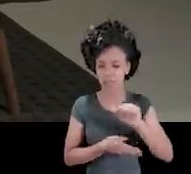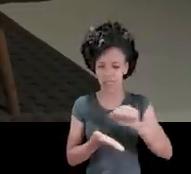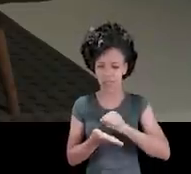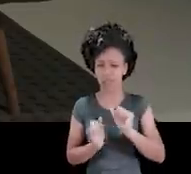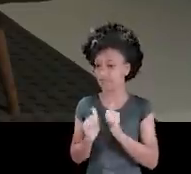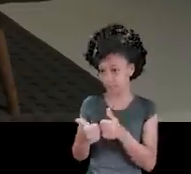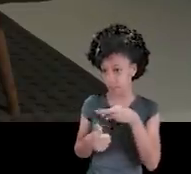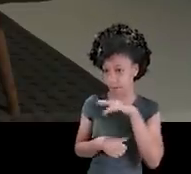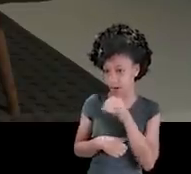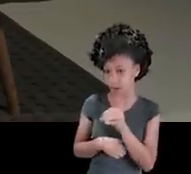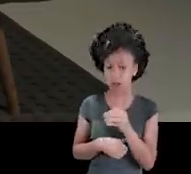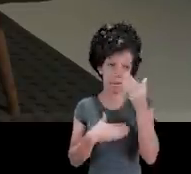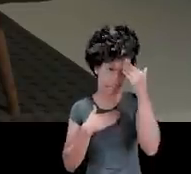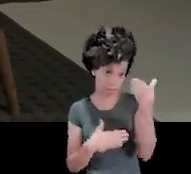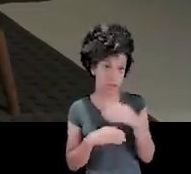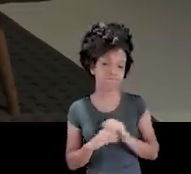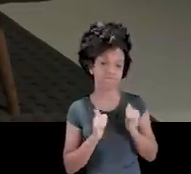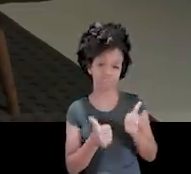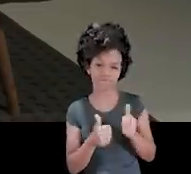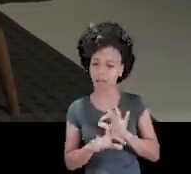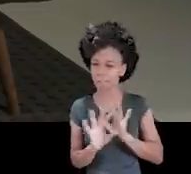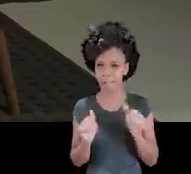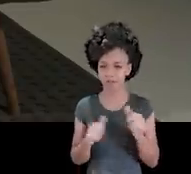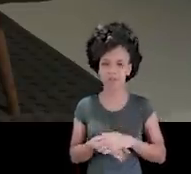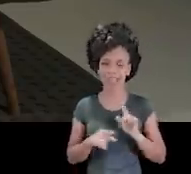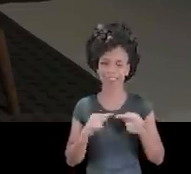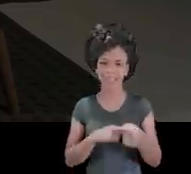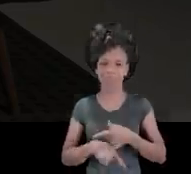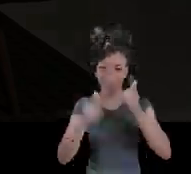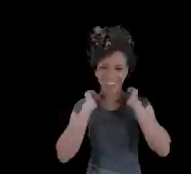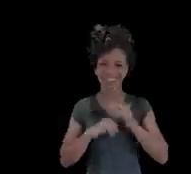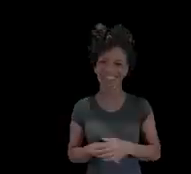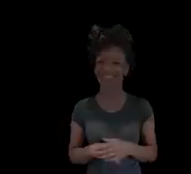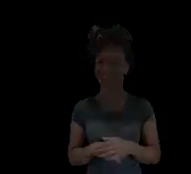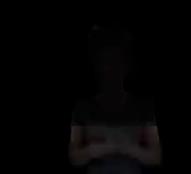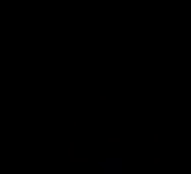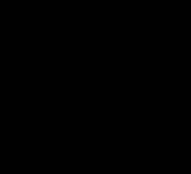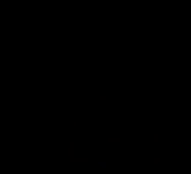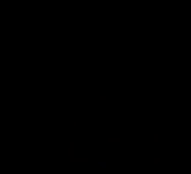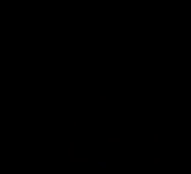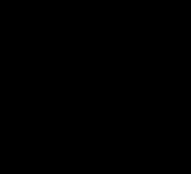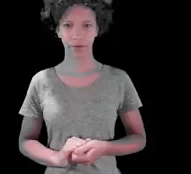roupa. Certo, Marcão? Certo, Maurício. Muito obrigado, viu? Valeu, querido. Você arrasou hoje. Semana que vem eu tô careca. Tá bom. Abraço. Ai,